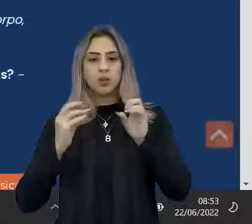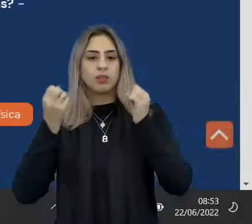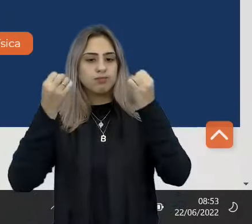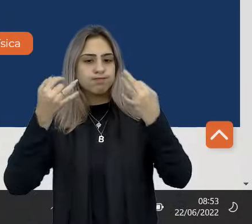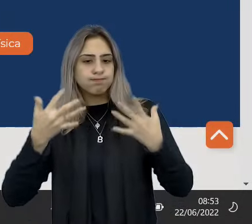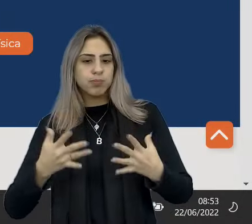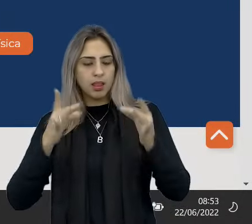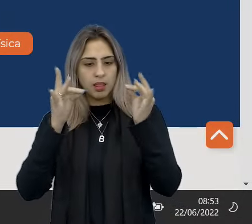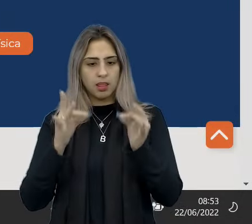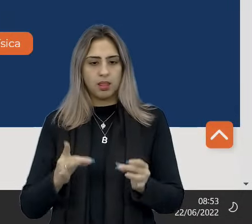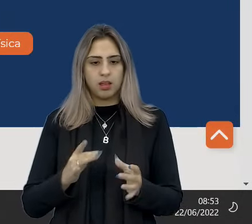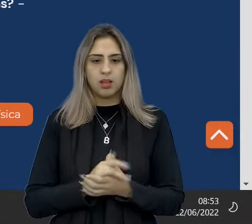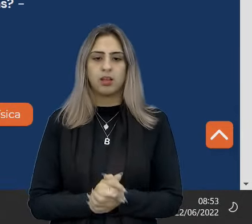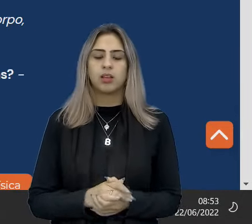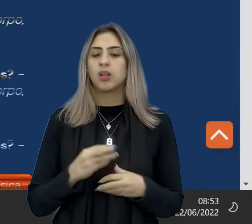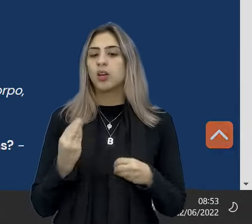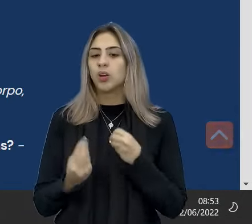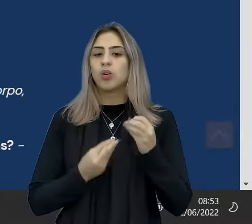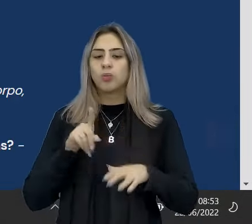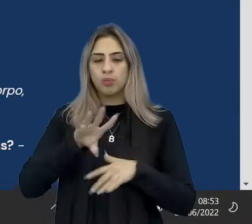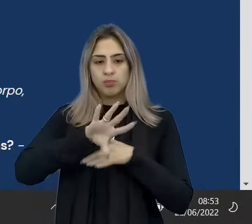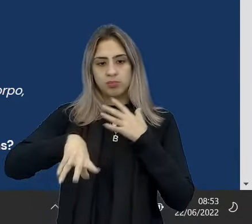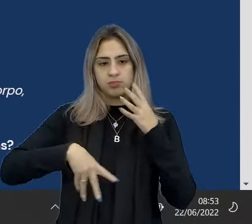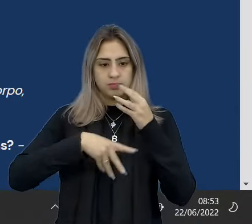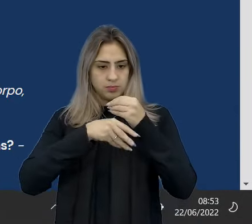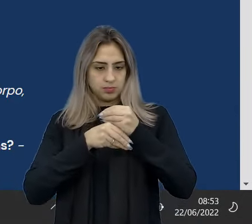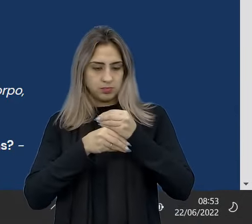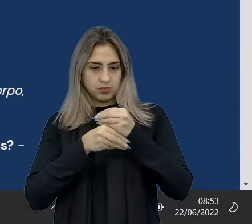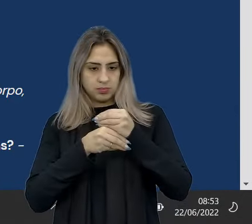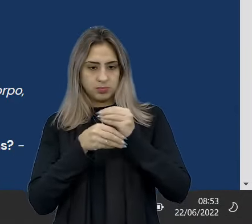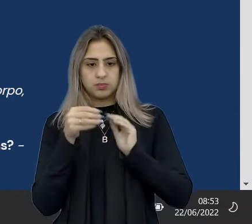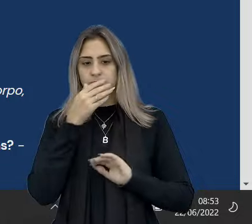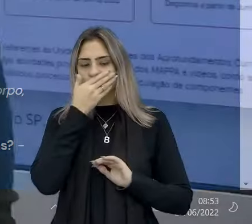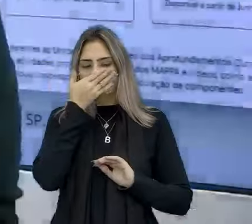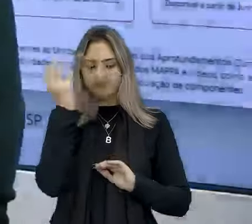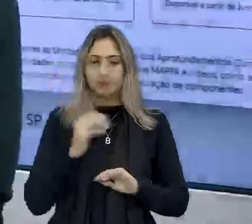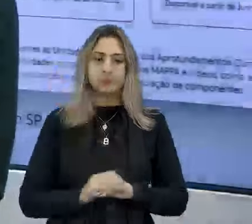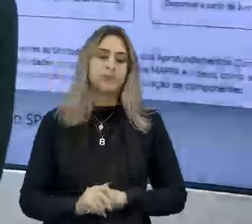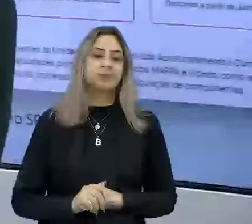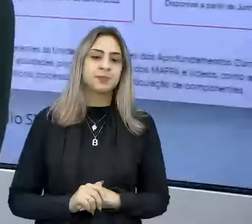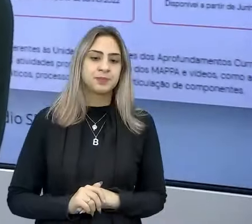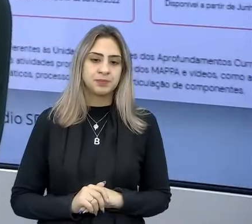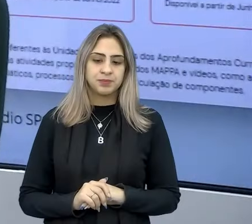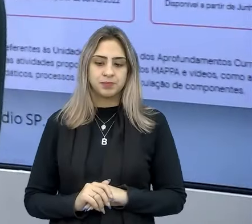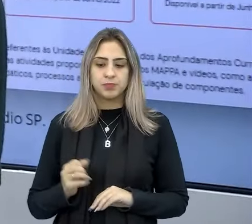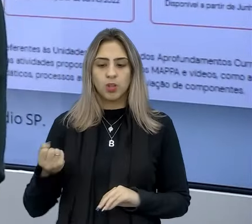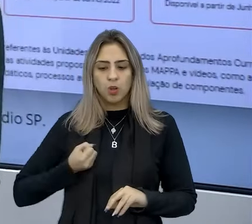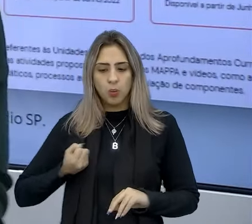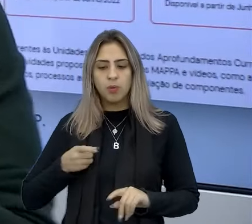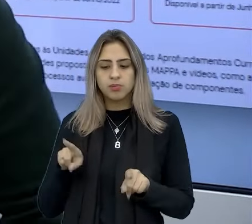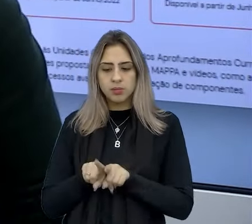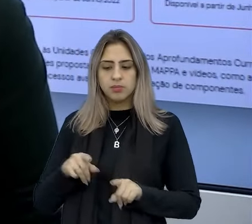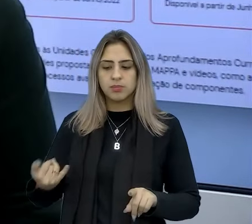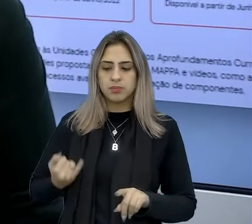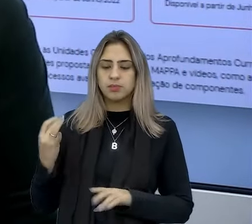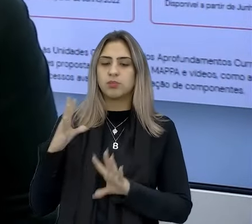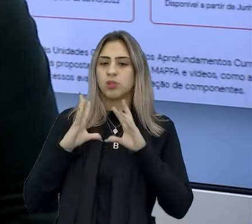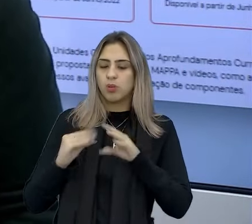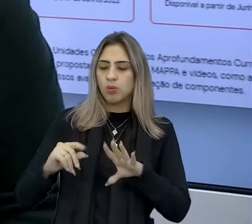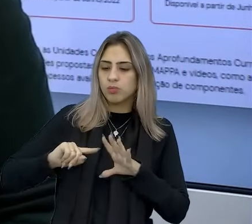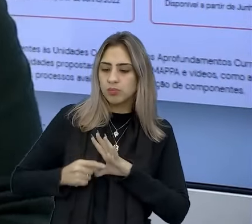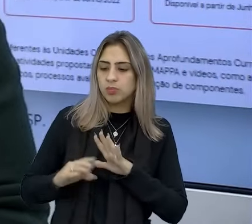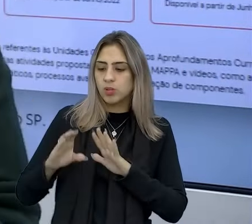explicação. Como o componente, vou voltar aqui no nosso, como o nosso componente aí, números também importam, e na verdade todos os